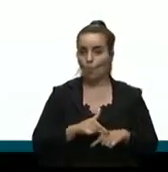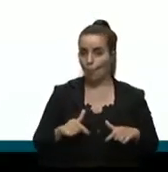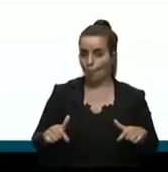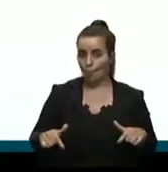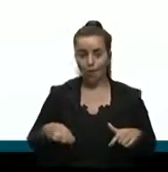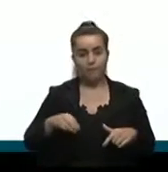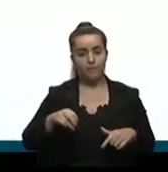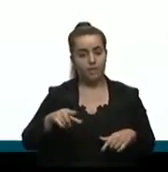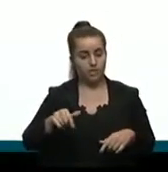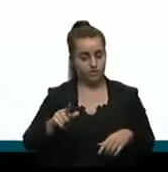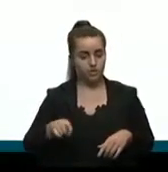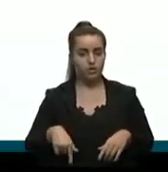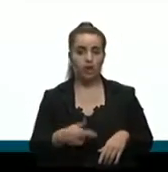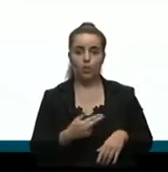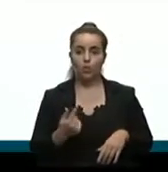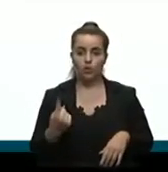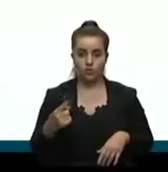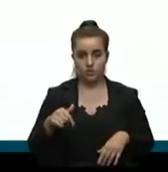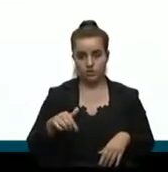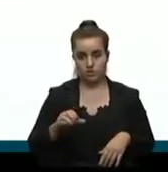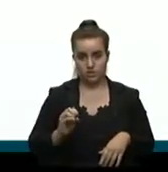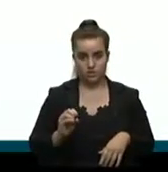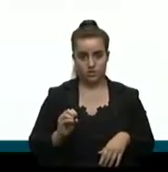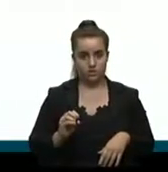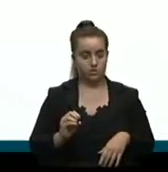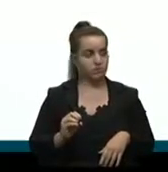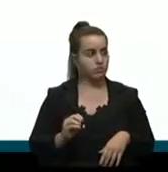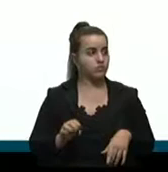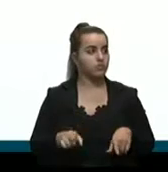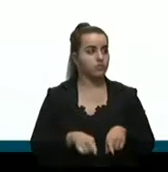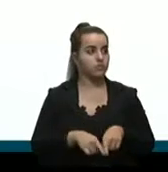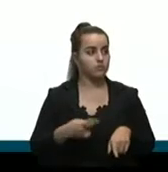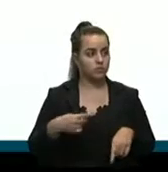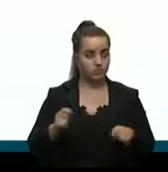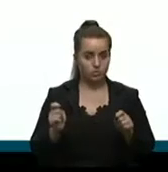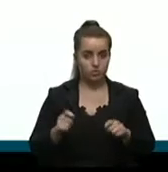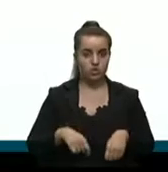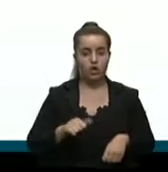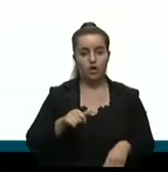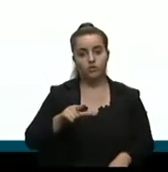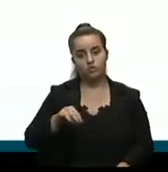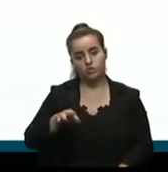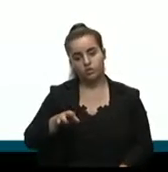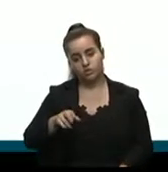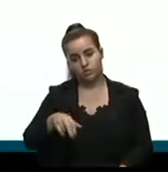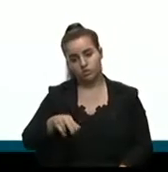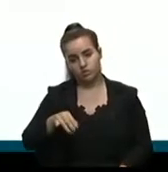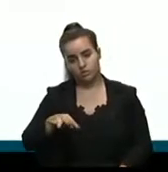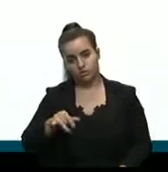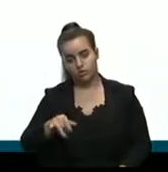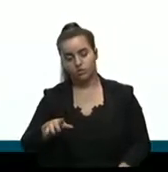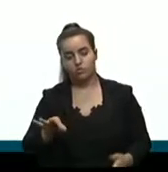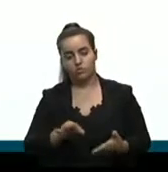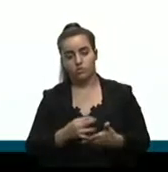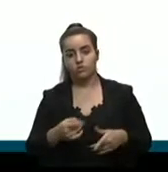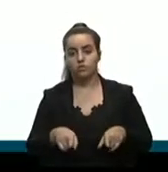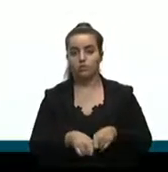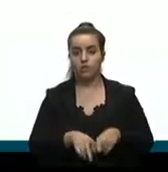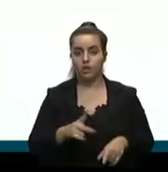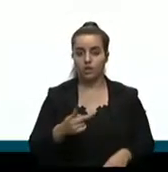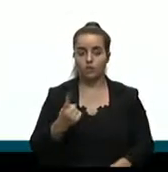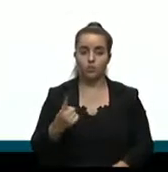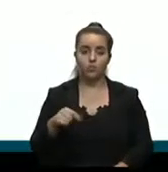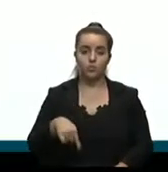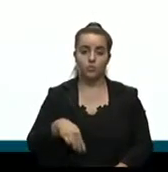a média sendo igual a 170, e a hipótese alternativa, corrigindo também H1, com